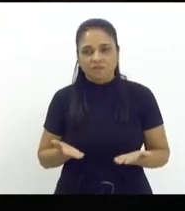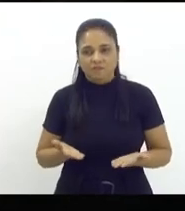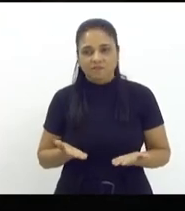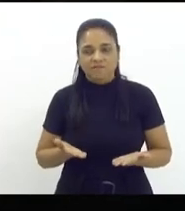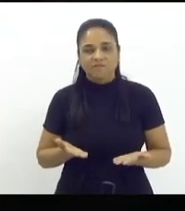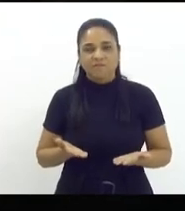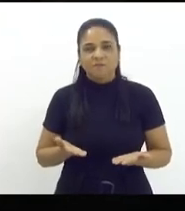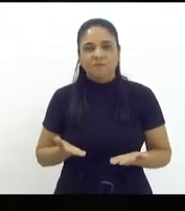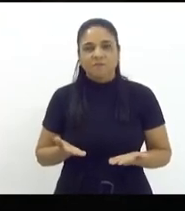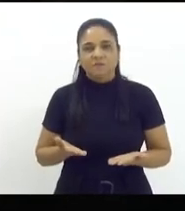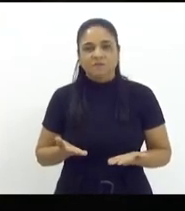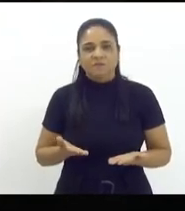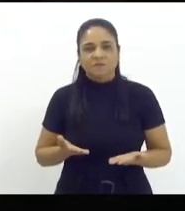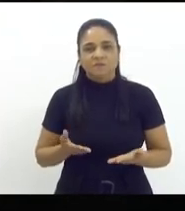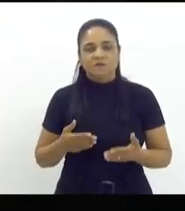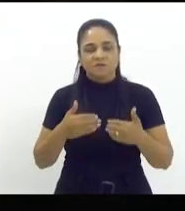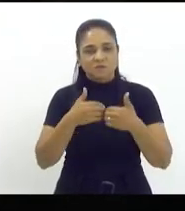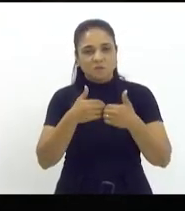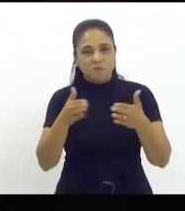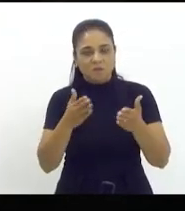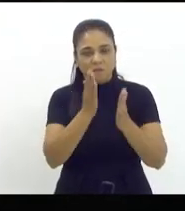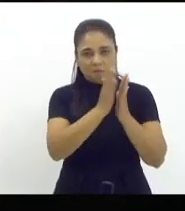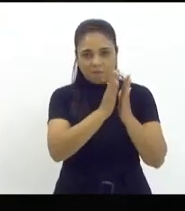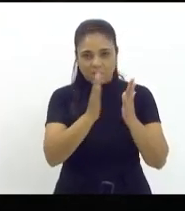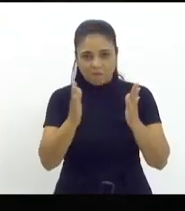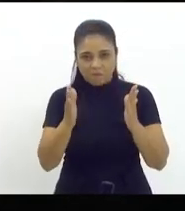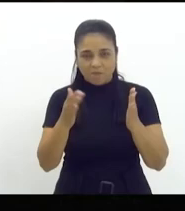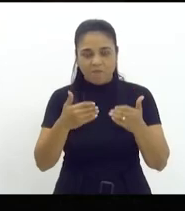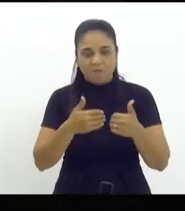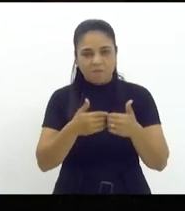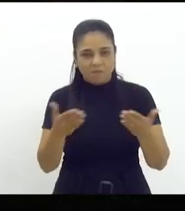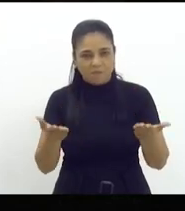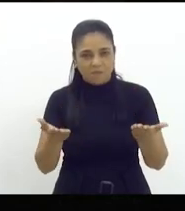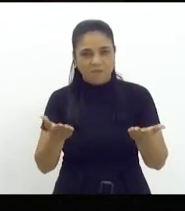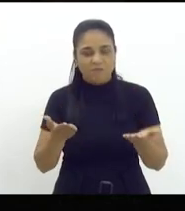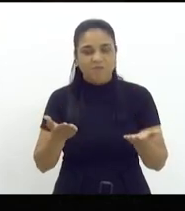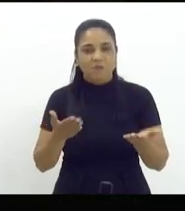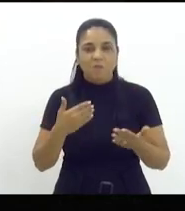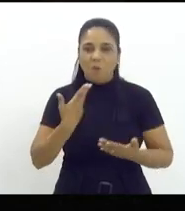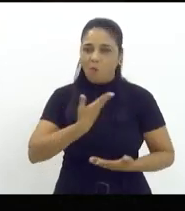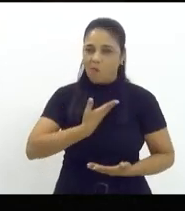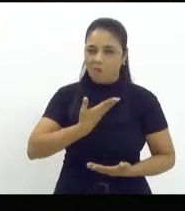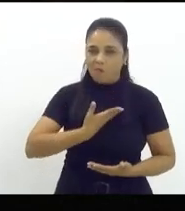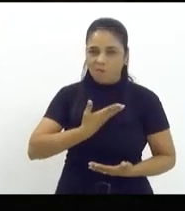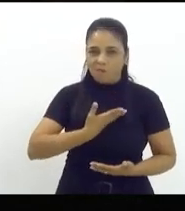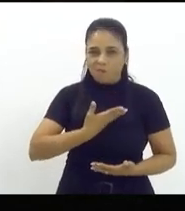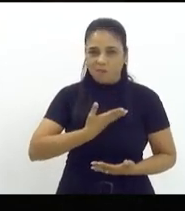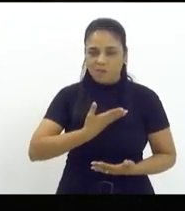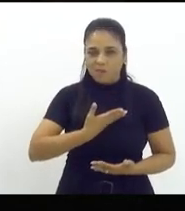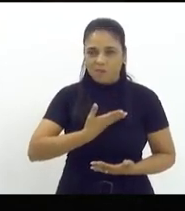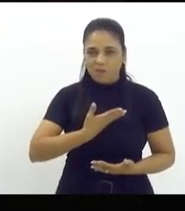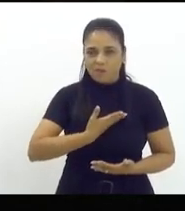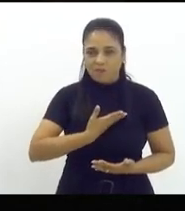comando do expediente Inicial meu companheiro Engenheiro